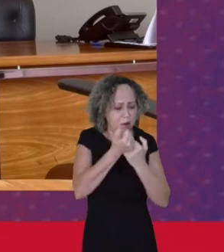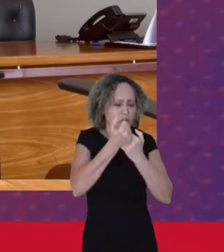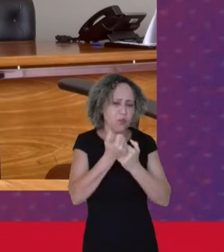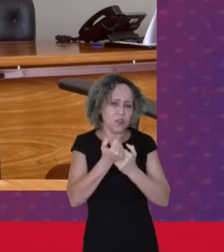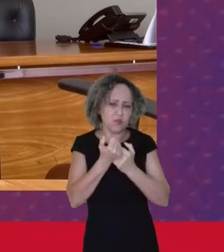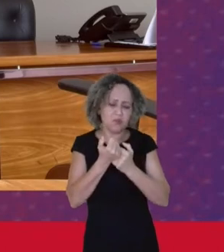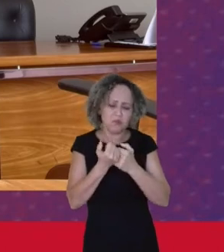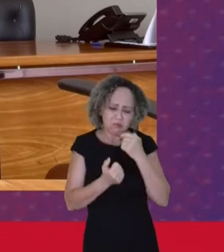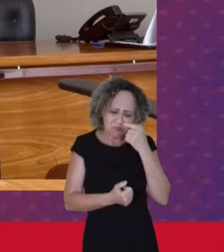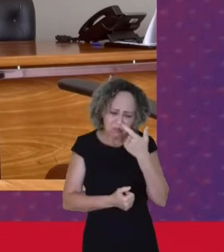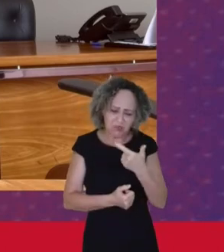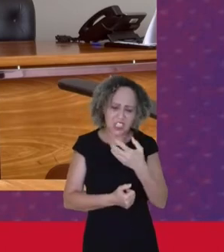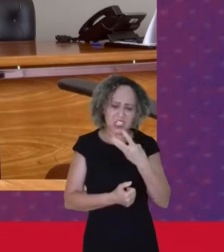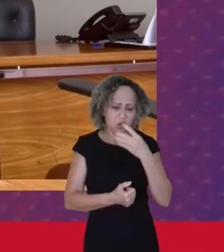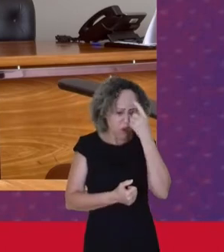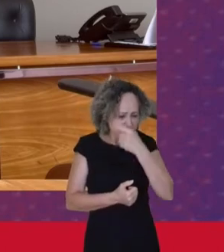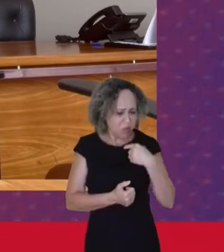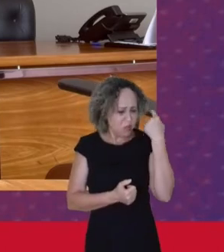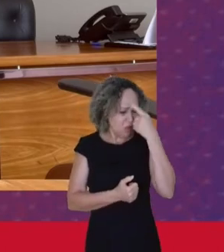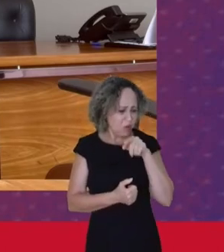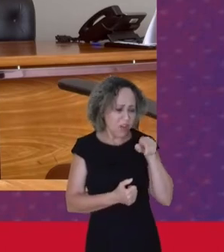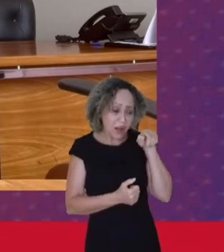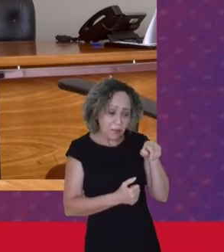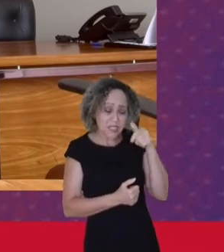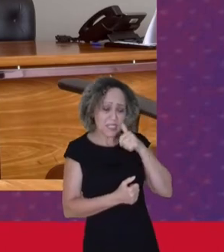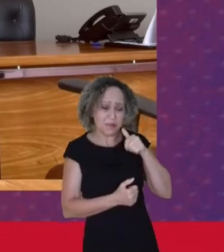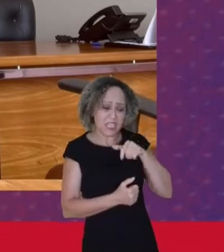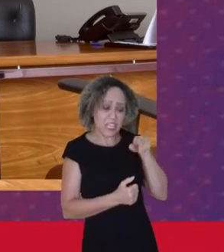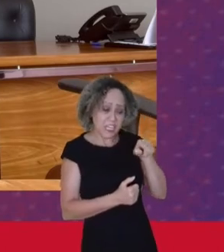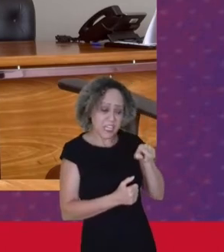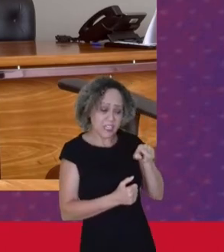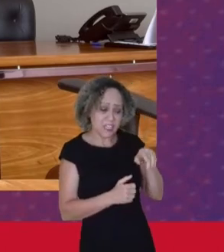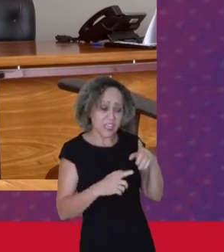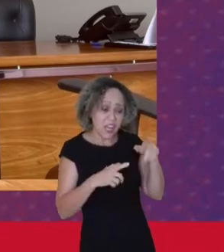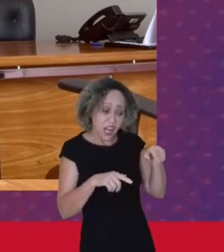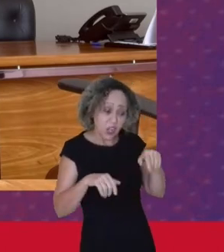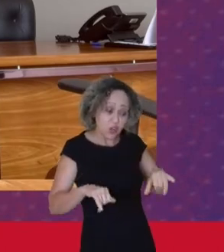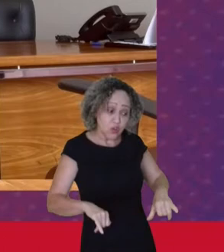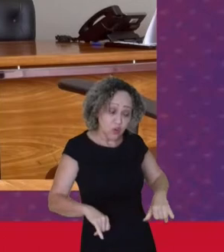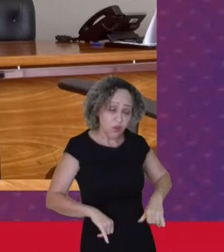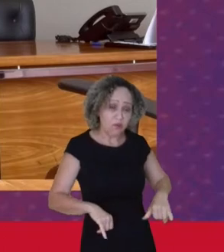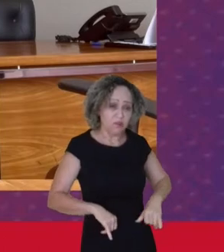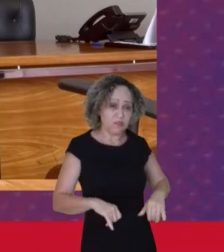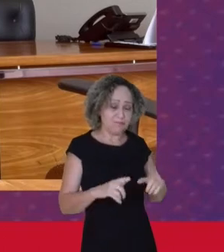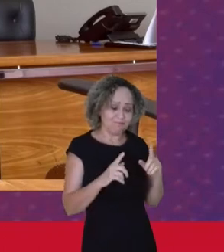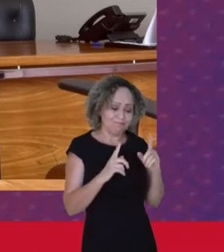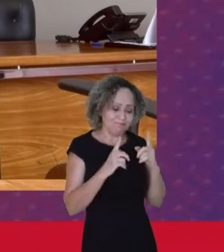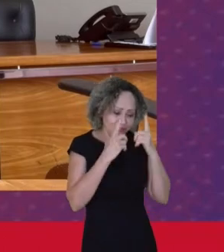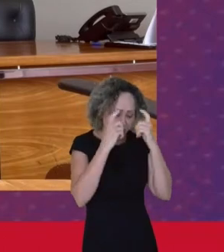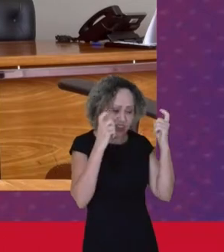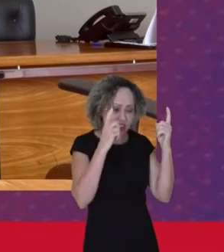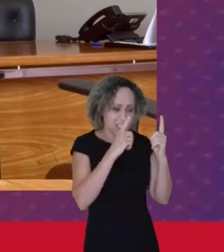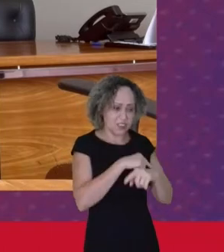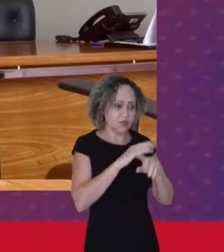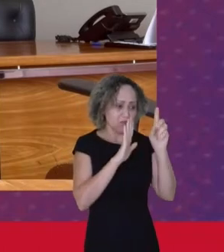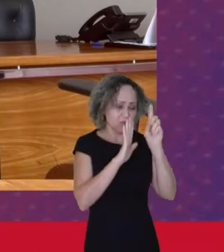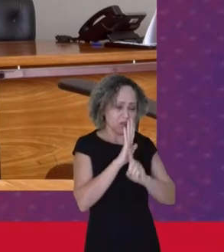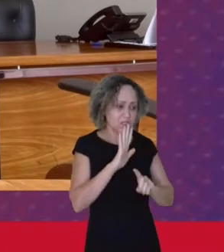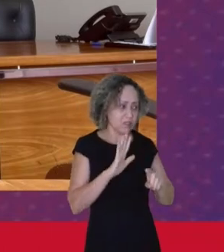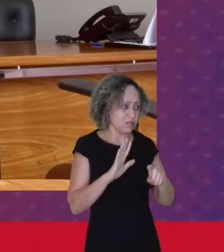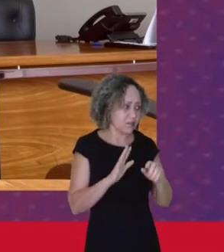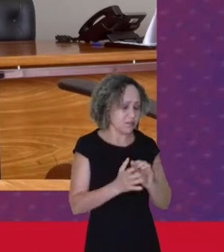direitos humanos. Então a gente estava tendo bastante resultados assim, positivos de a gente poder